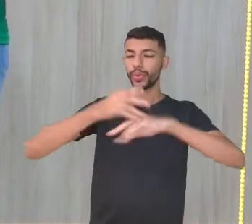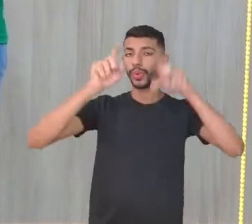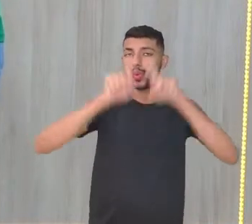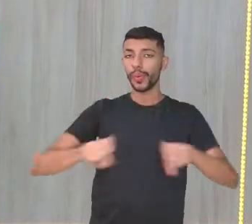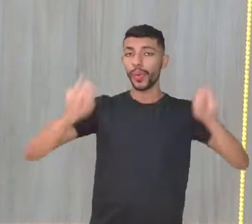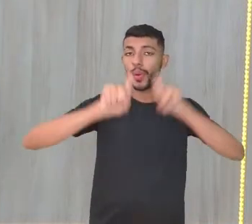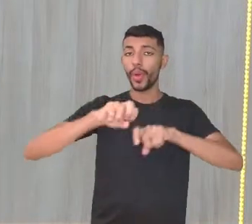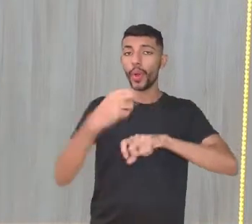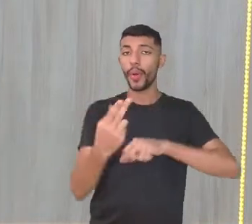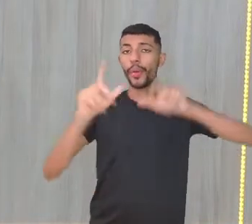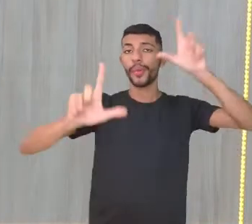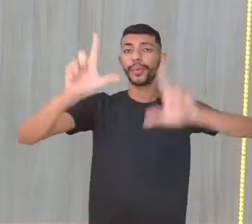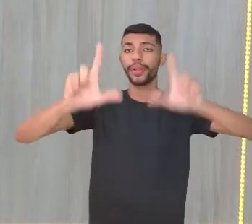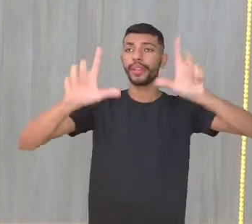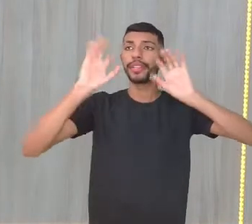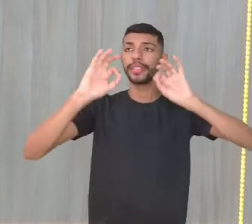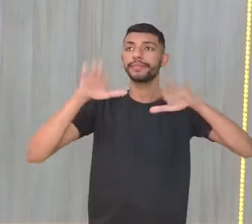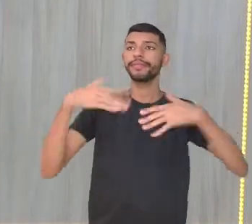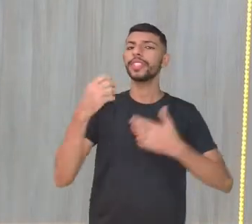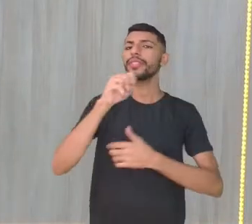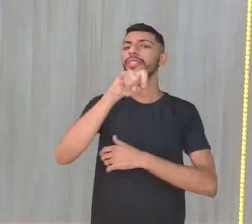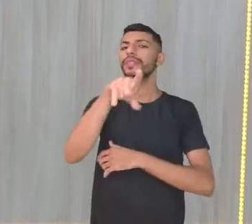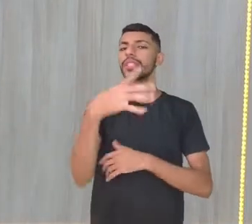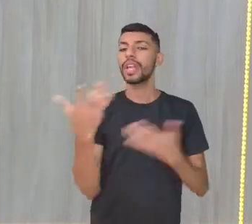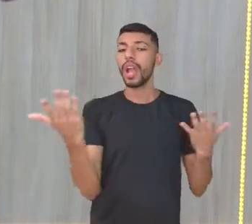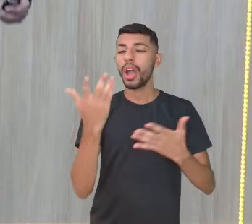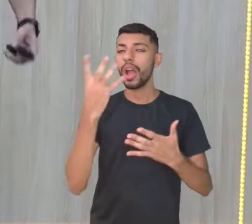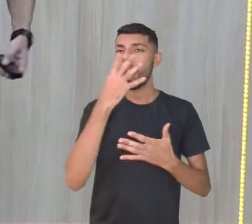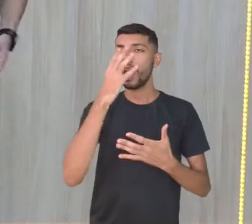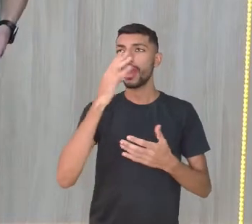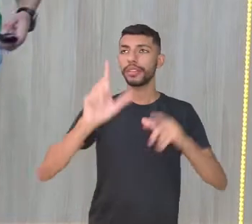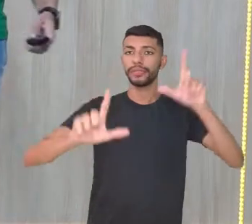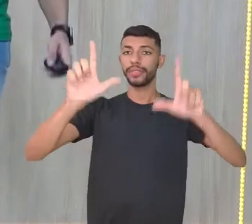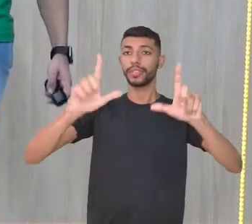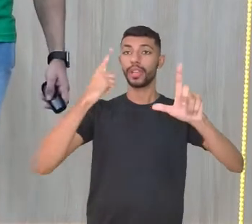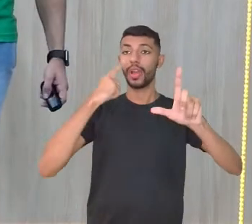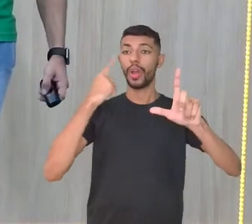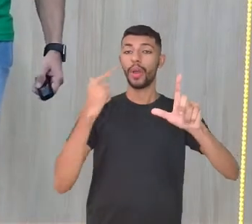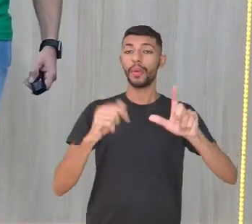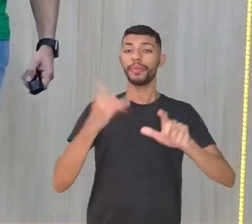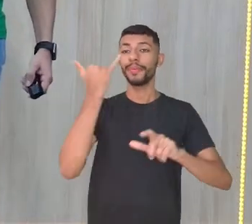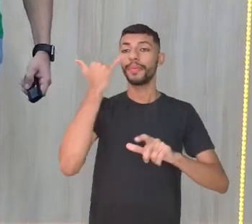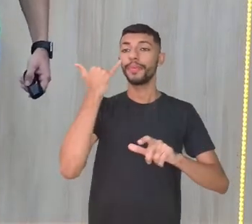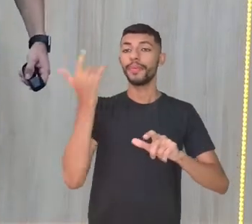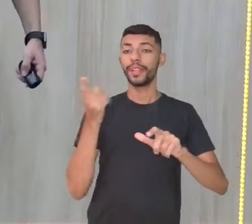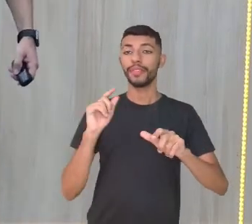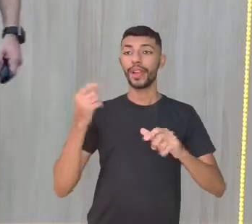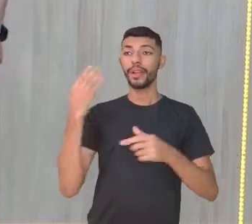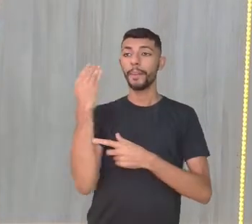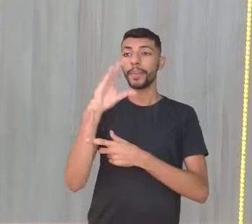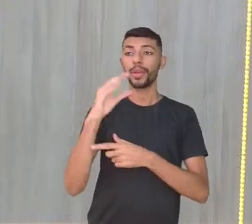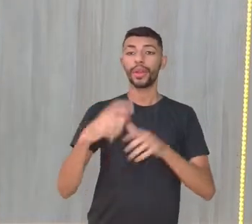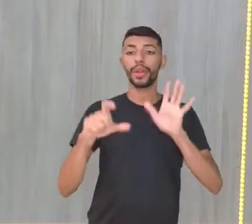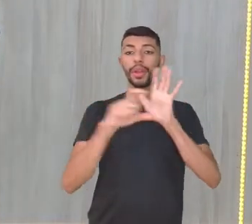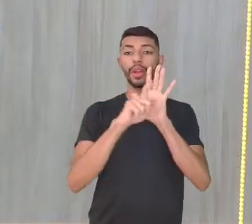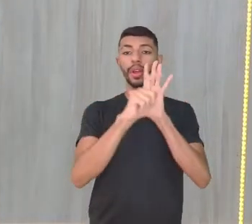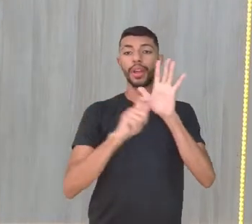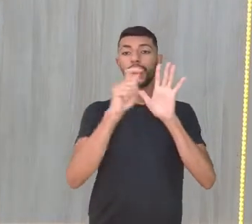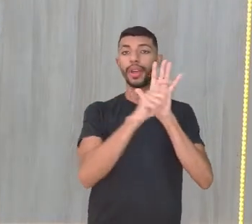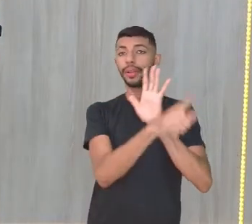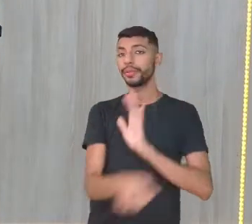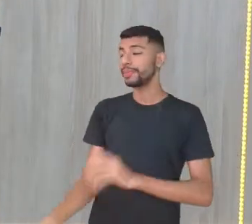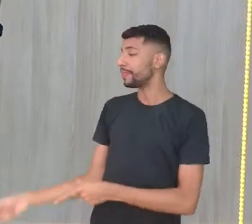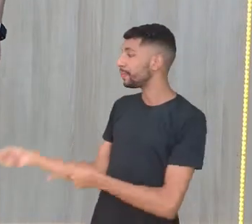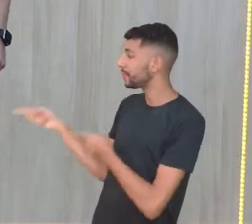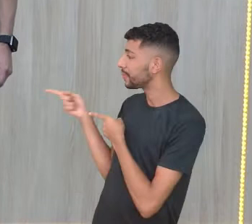se você está assistindo essa aula aí através da TV, Billy Jean vai colocar aí 2 QR Codes que vai aparecer na sua